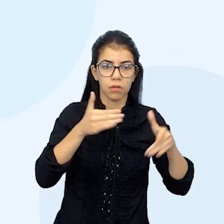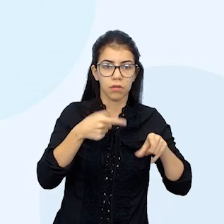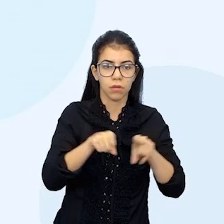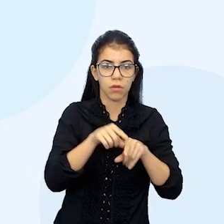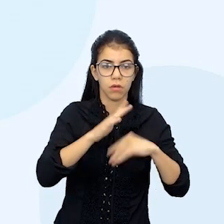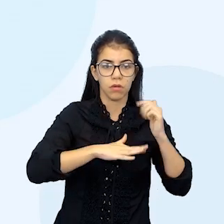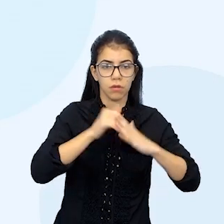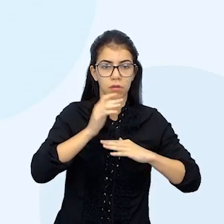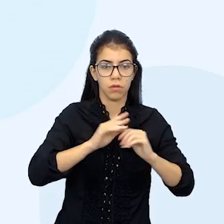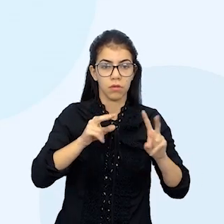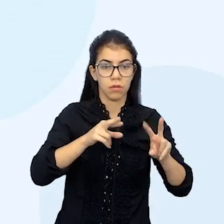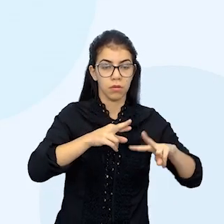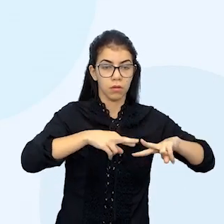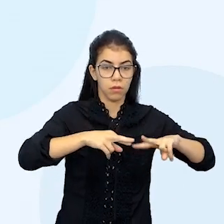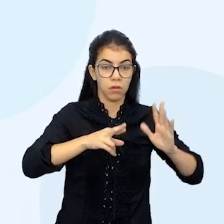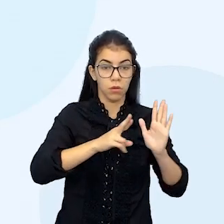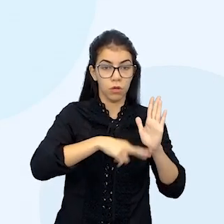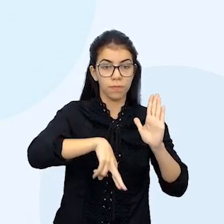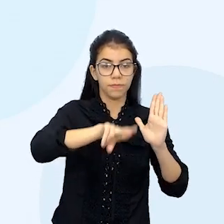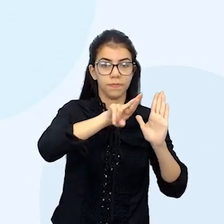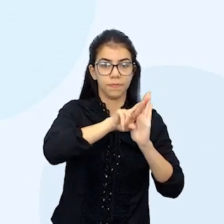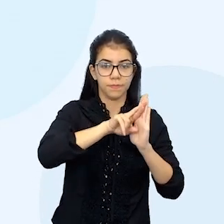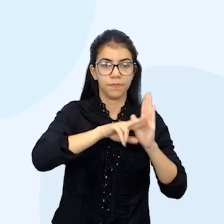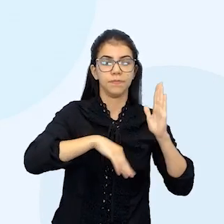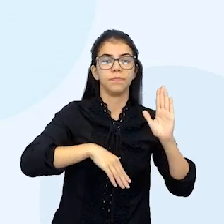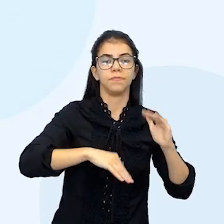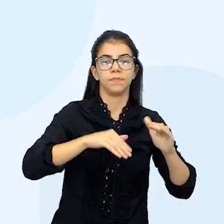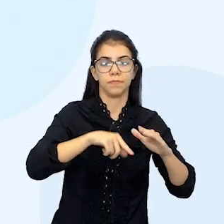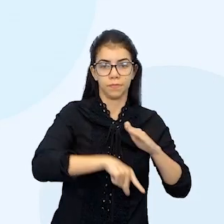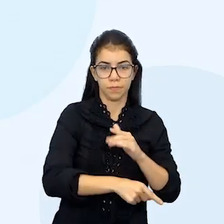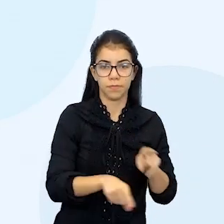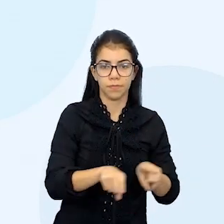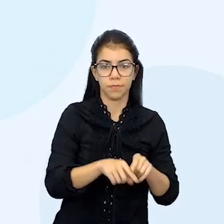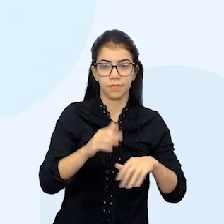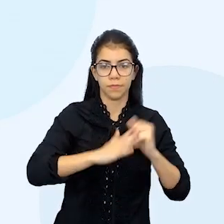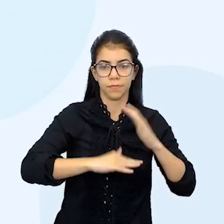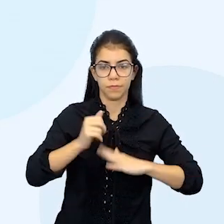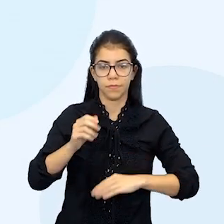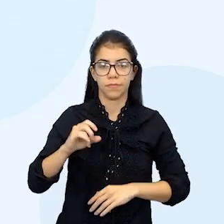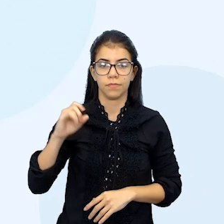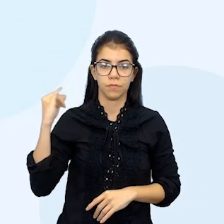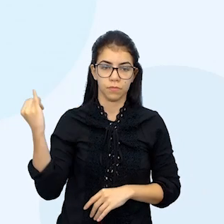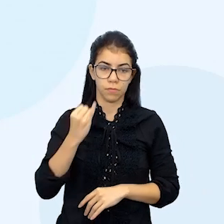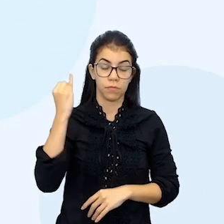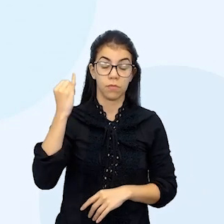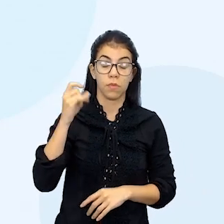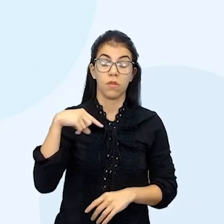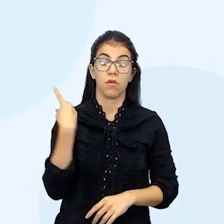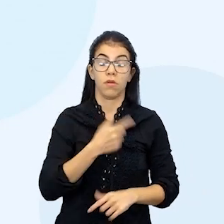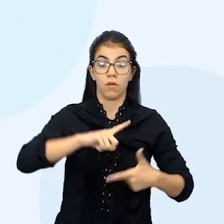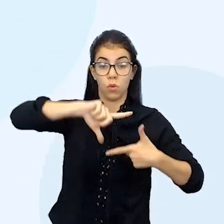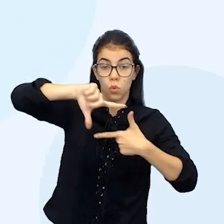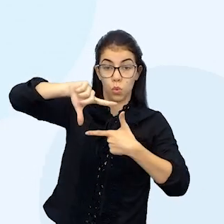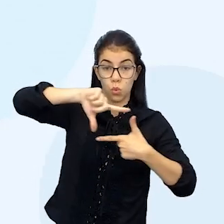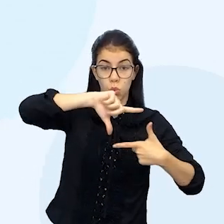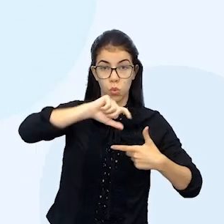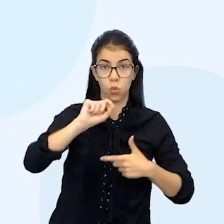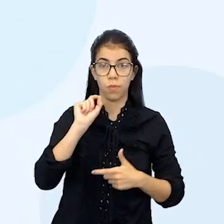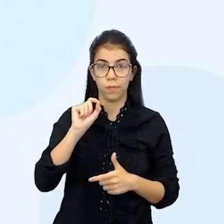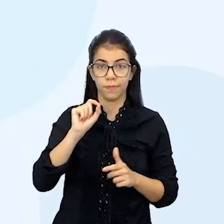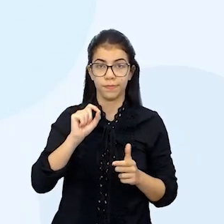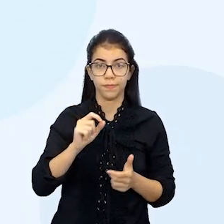das habilidades essenciais. Tem um link do material, se vocês puderem acessar. Nós temos uma imagem desse material, né? Que são 2